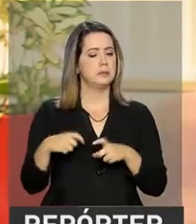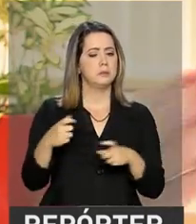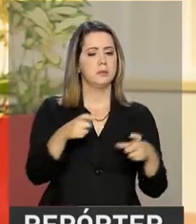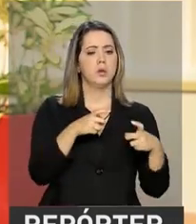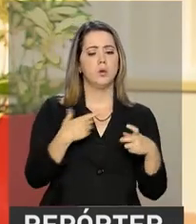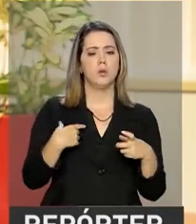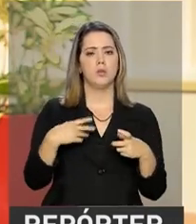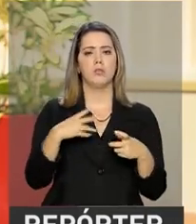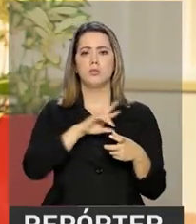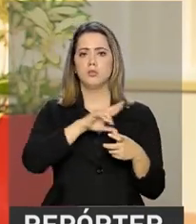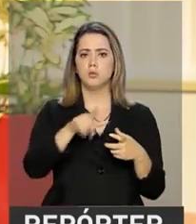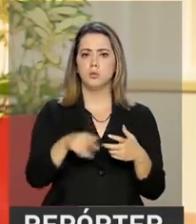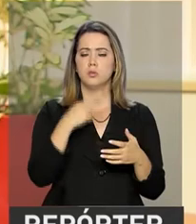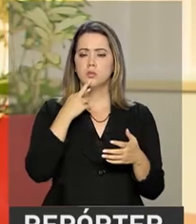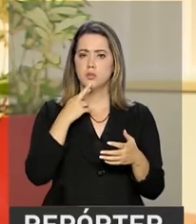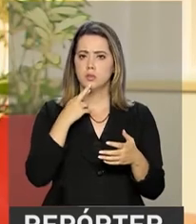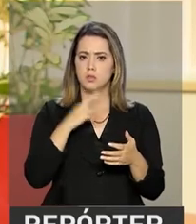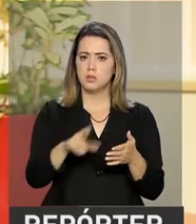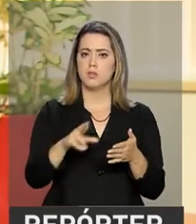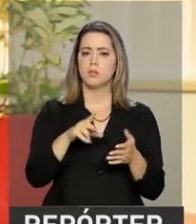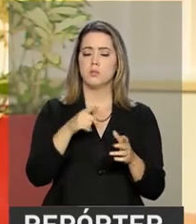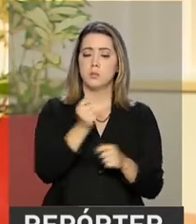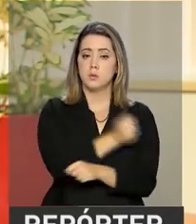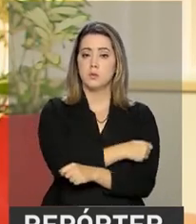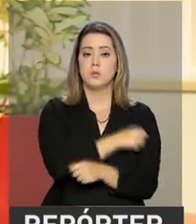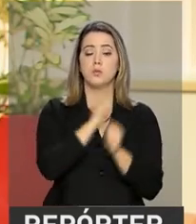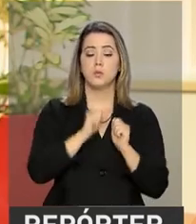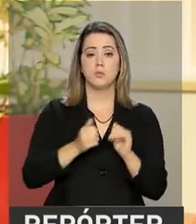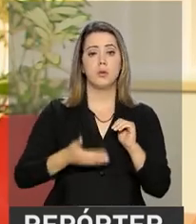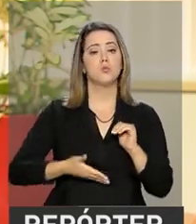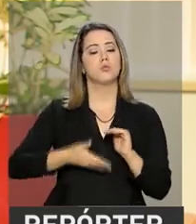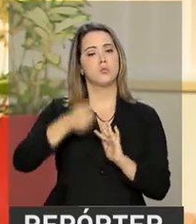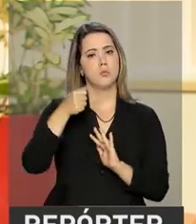infraestrutura e quanto a outros quesitos, ela também pode melhorar